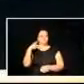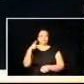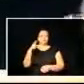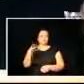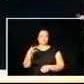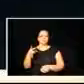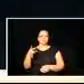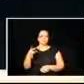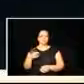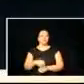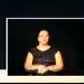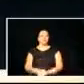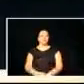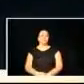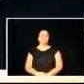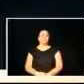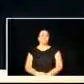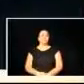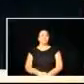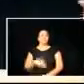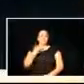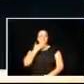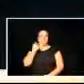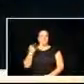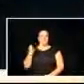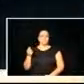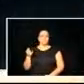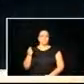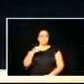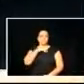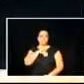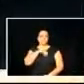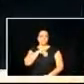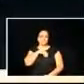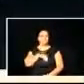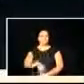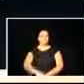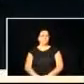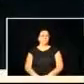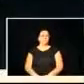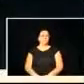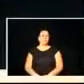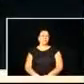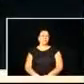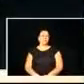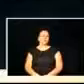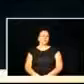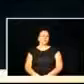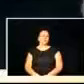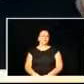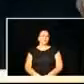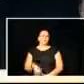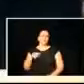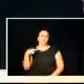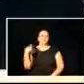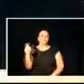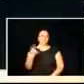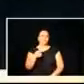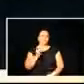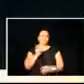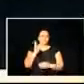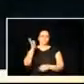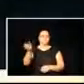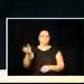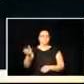anual, aumento salarial, nós vamos, sem dúvida nenhuma, nós vamos beneficiá-los, tanto os